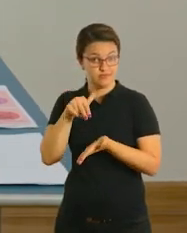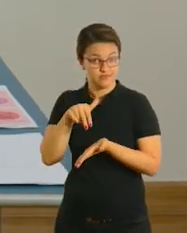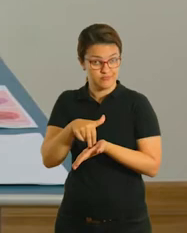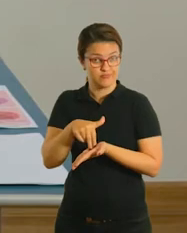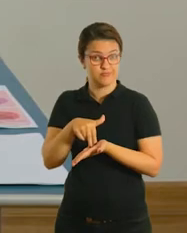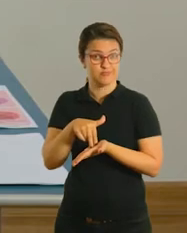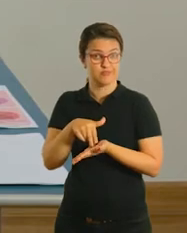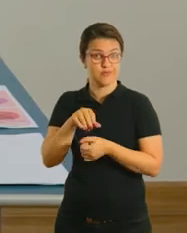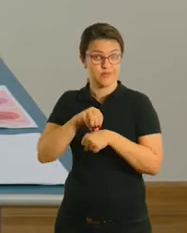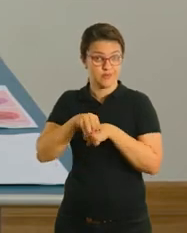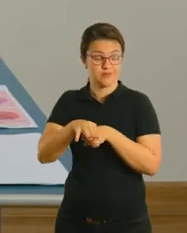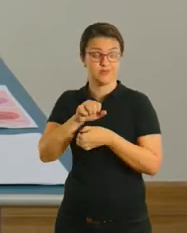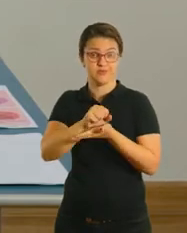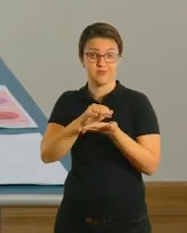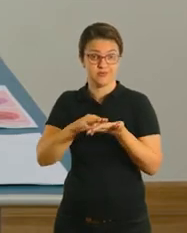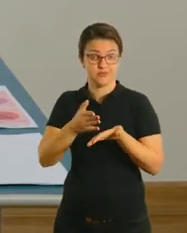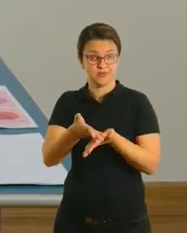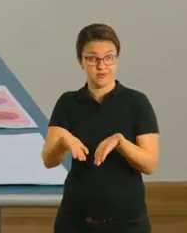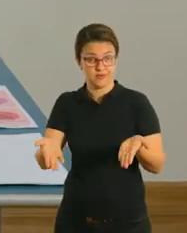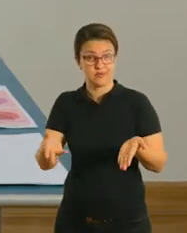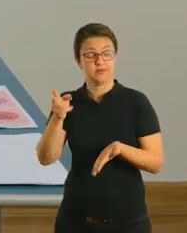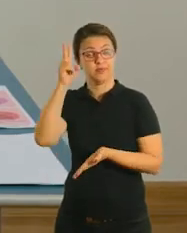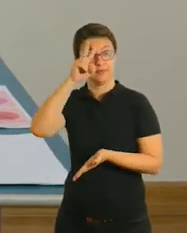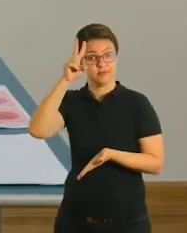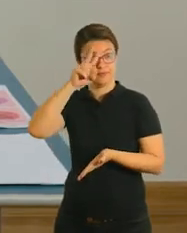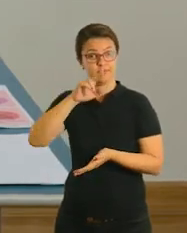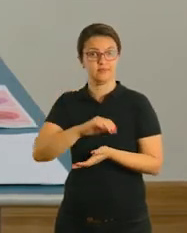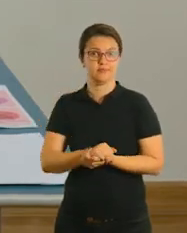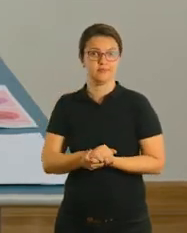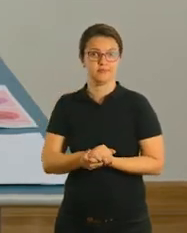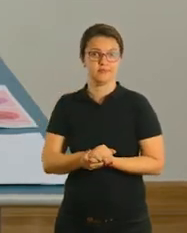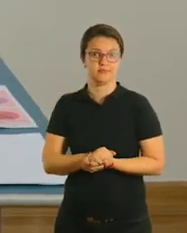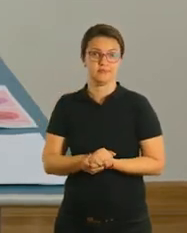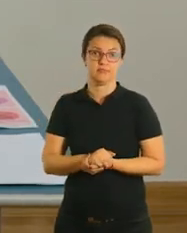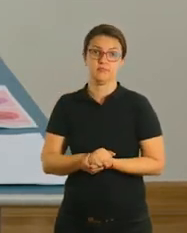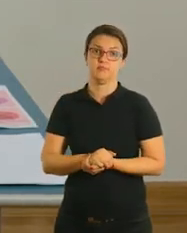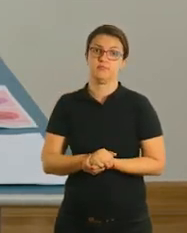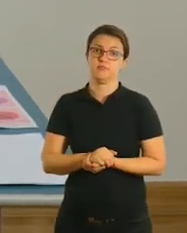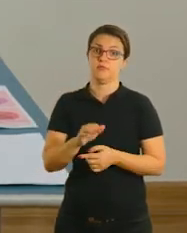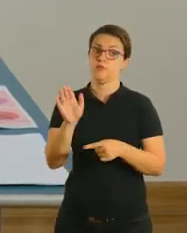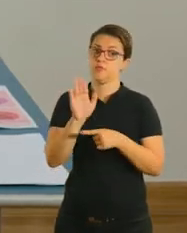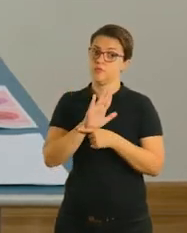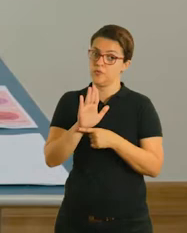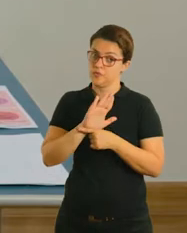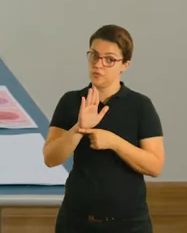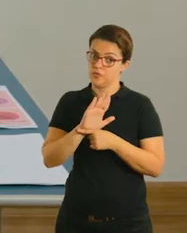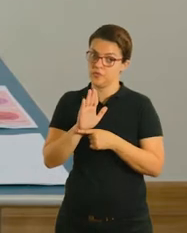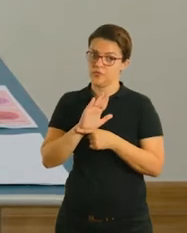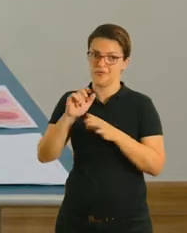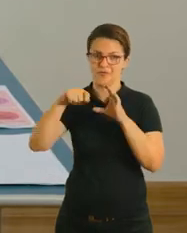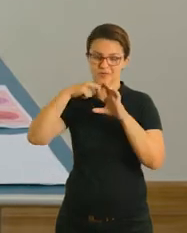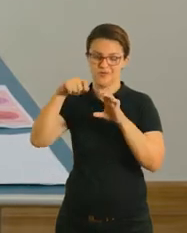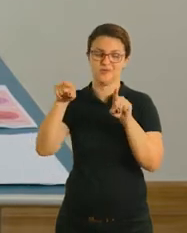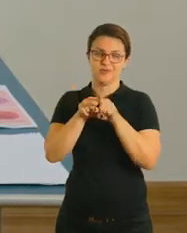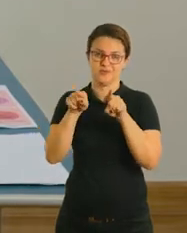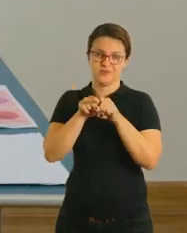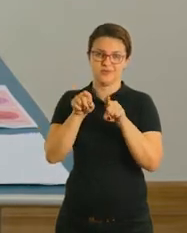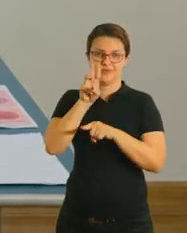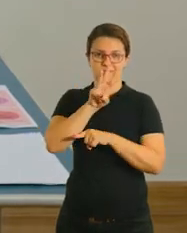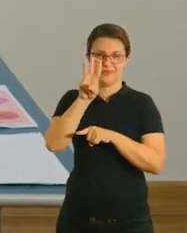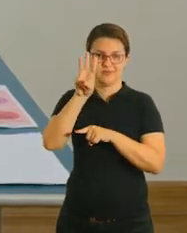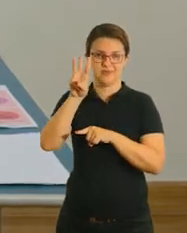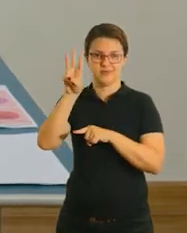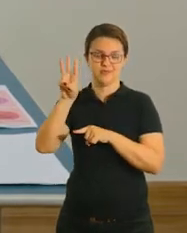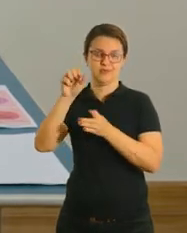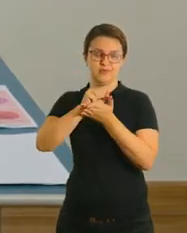várias sugestões de atividades para vocês. Lembrando que o acesso a este vídeo e aos demais, vocês vão encontrar